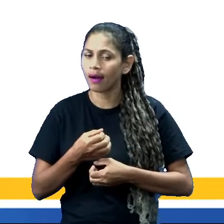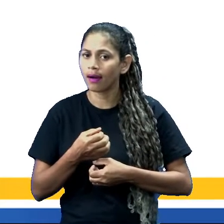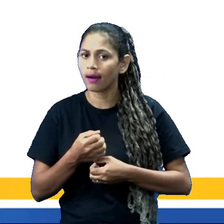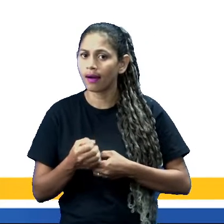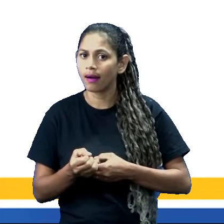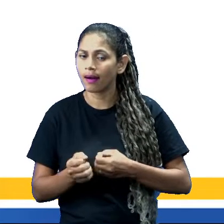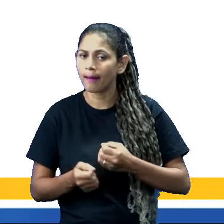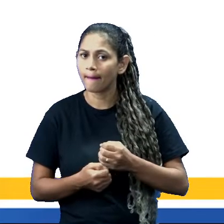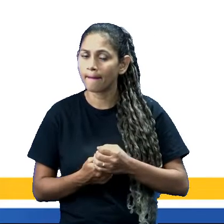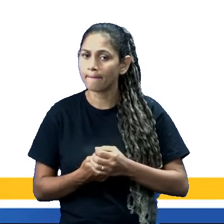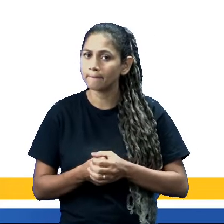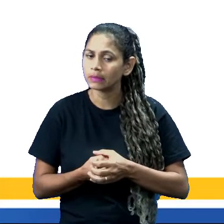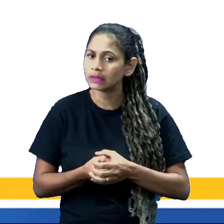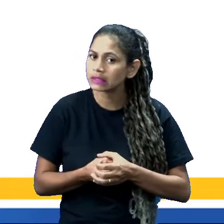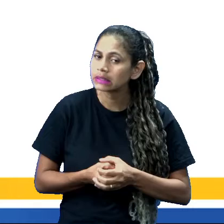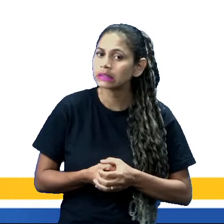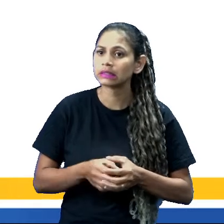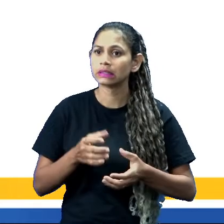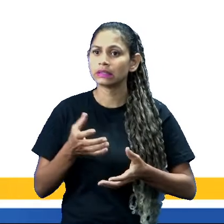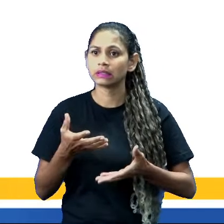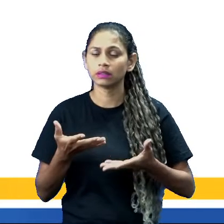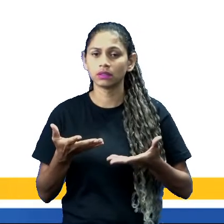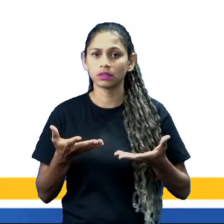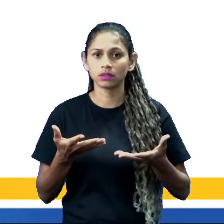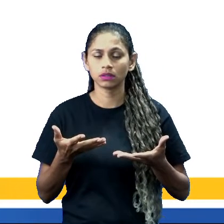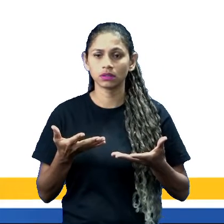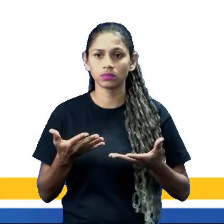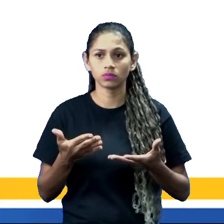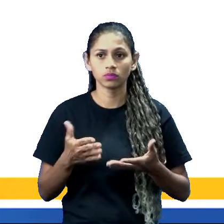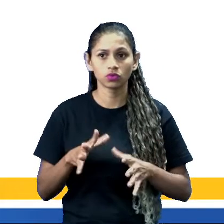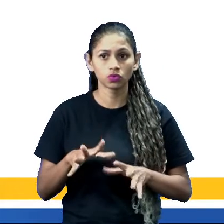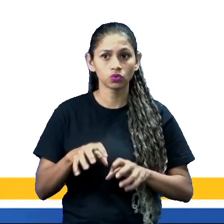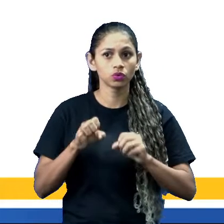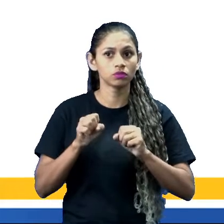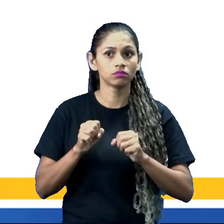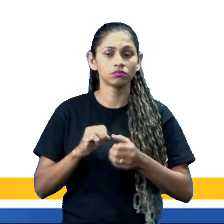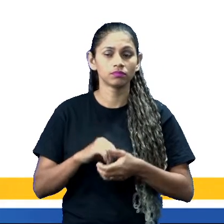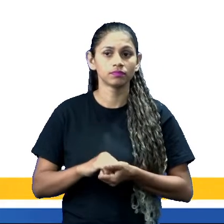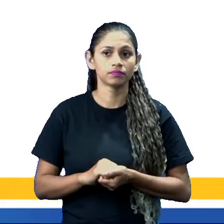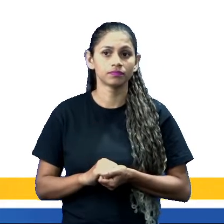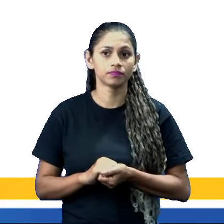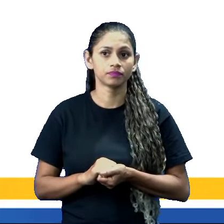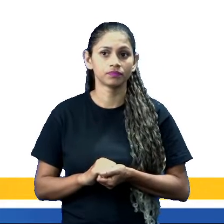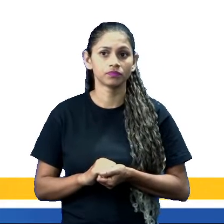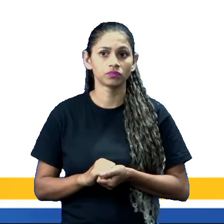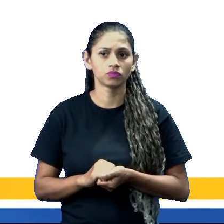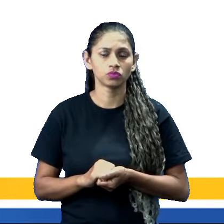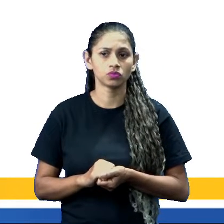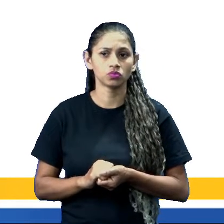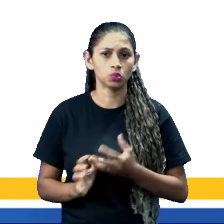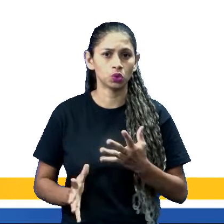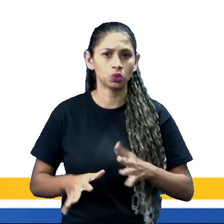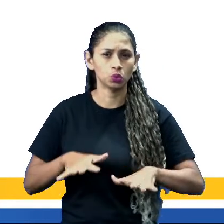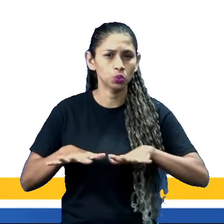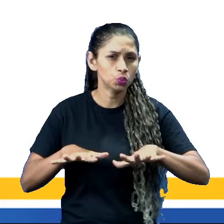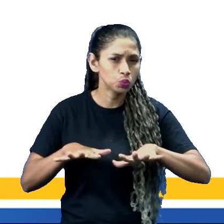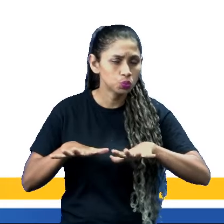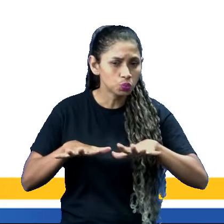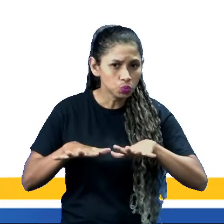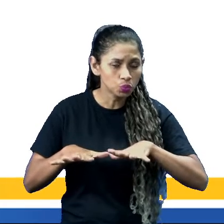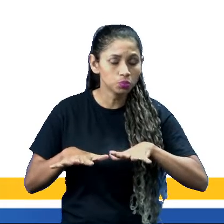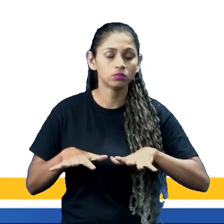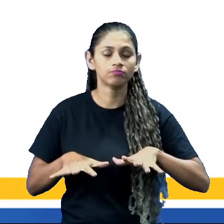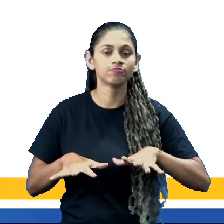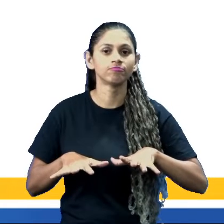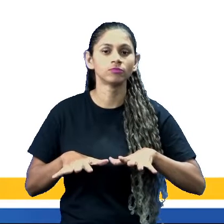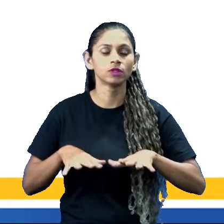que pode ser gerado também a partir de procedimentos como centrifugação, homogeneização, uma agitação ali vigorosa e misturas